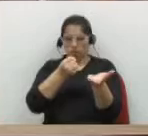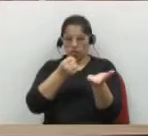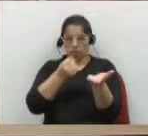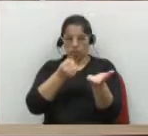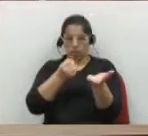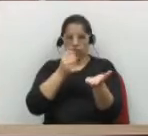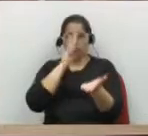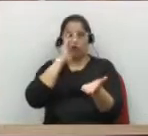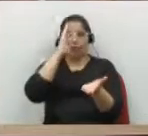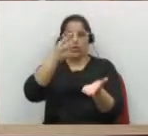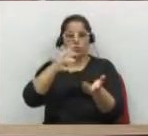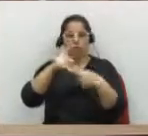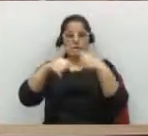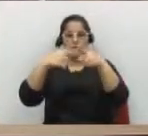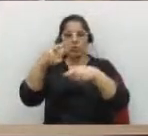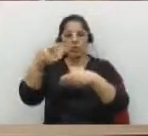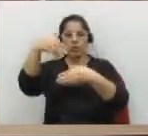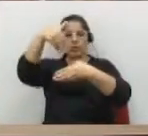colocarei em votação.